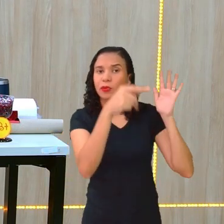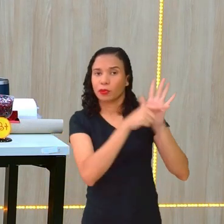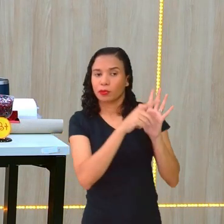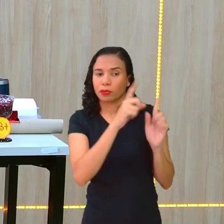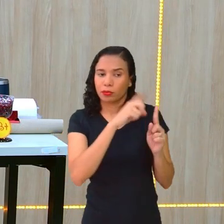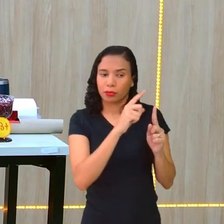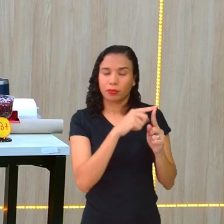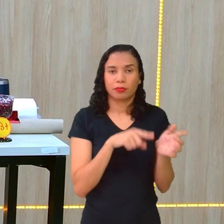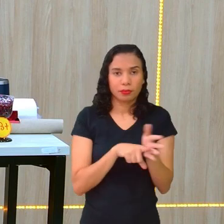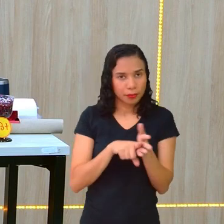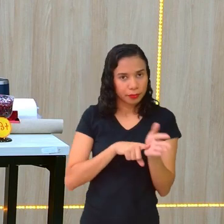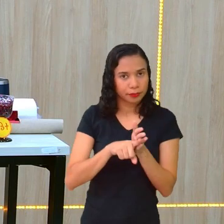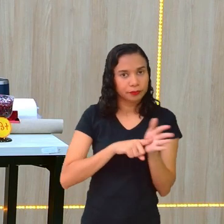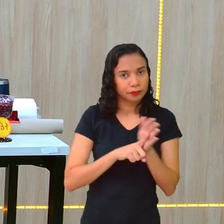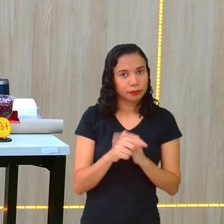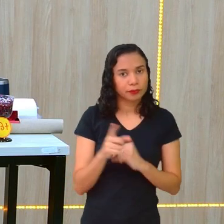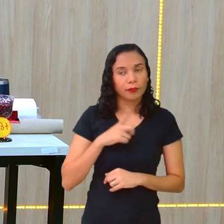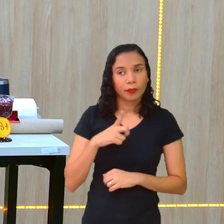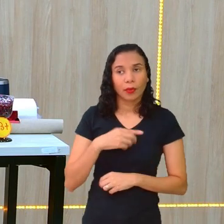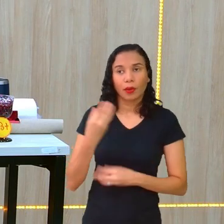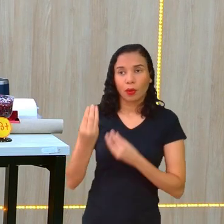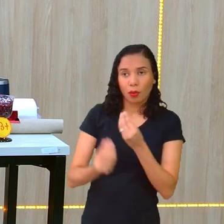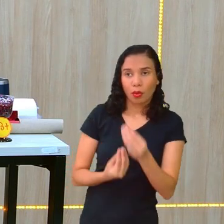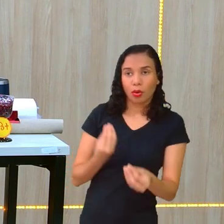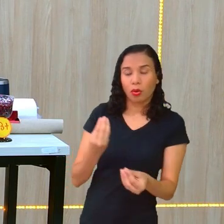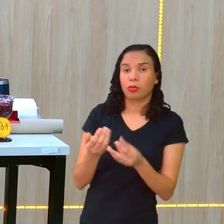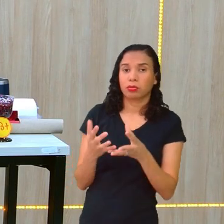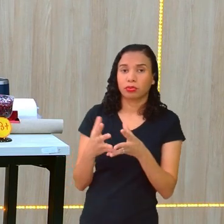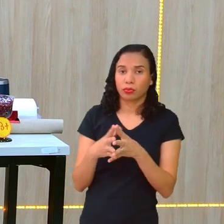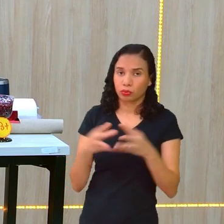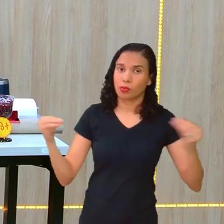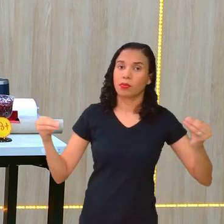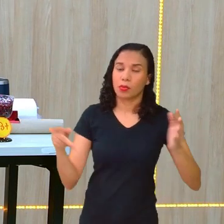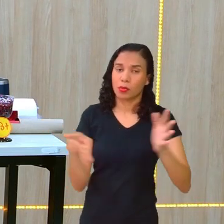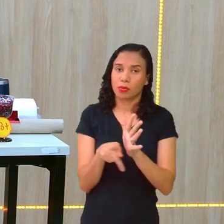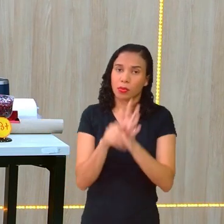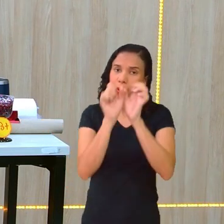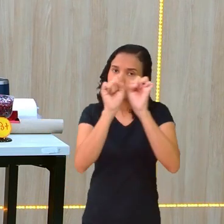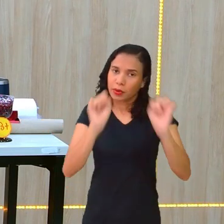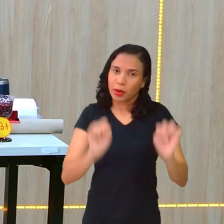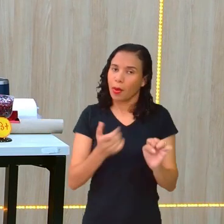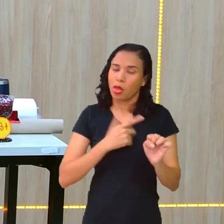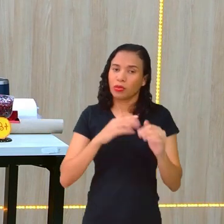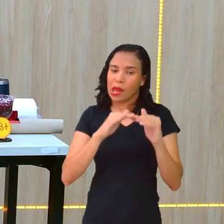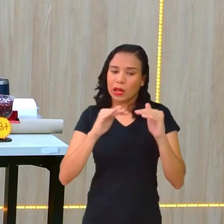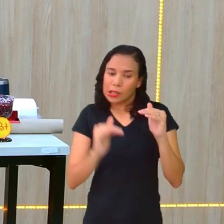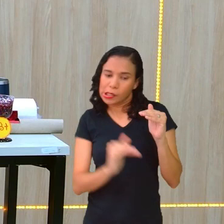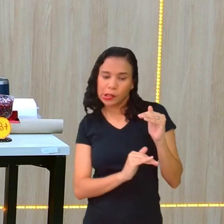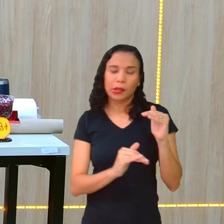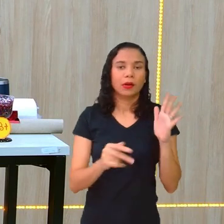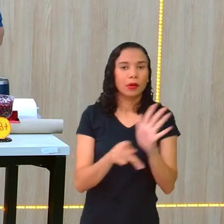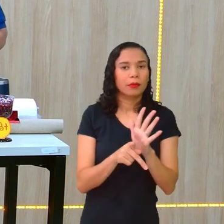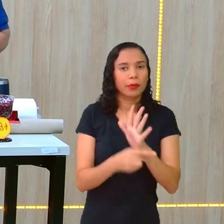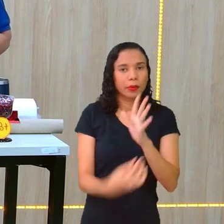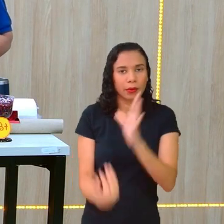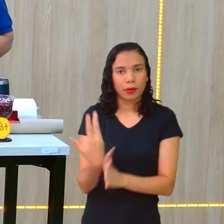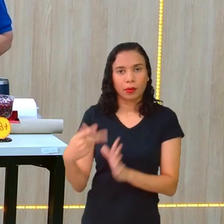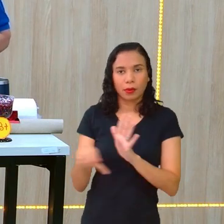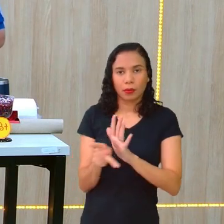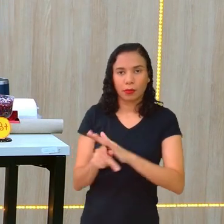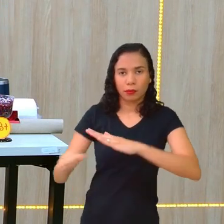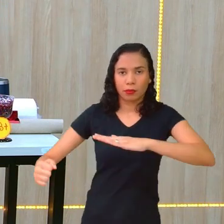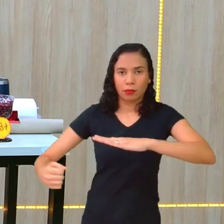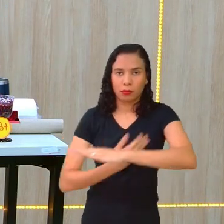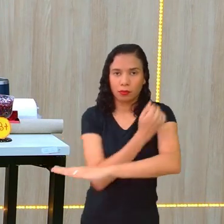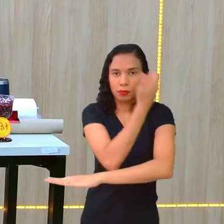de pesquisa. Uma vez desaparecendo, né, dos ecossistemas, não vai causar desequilíbrio porque foi produzido dentro de